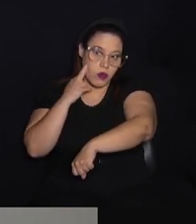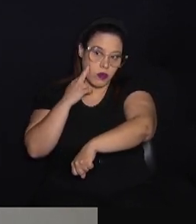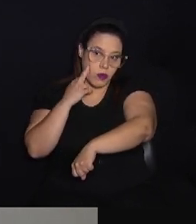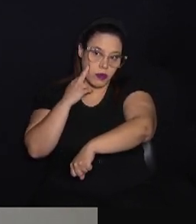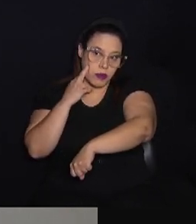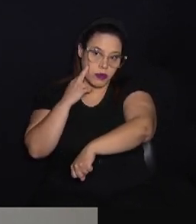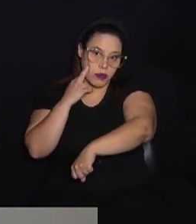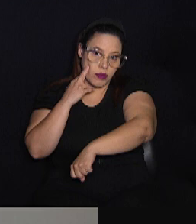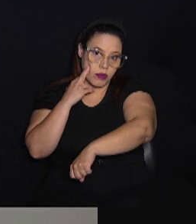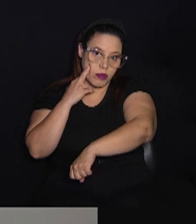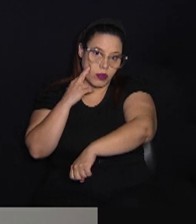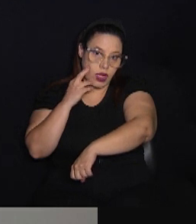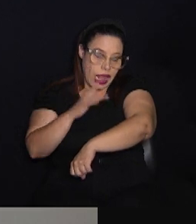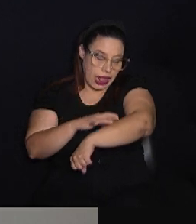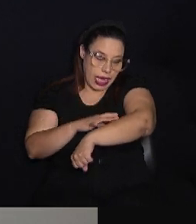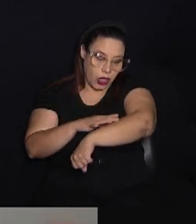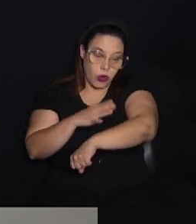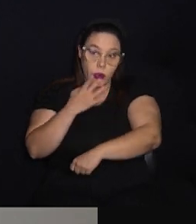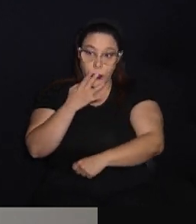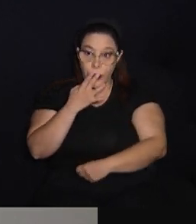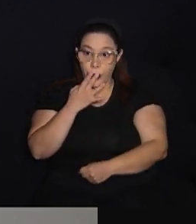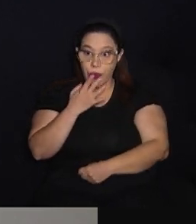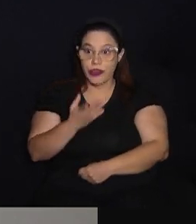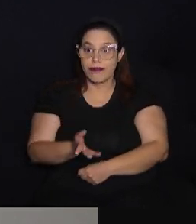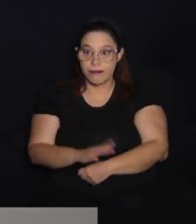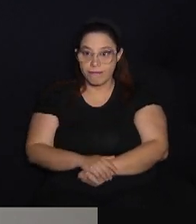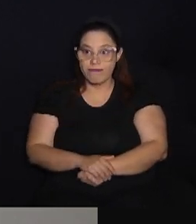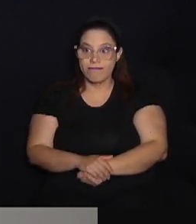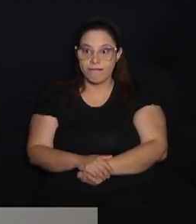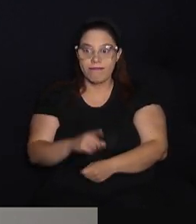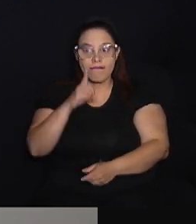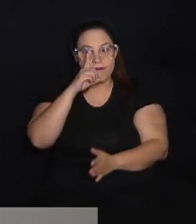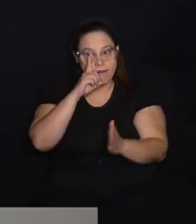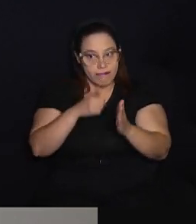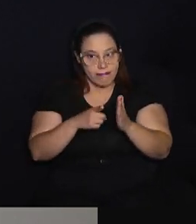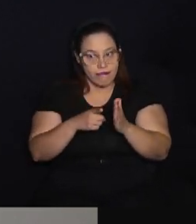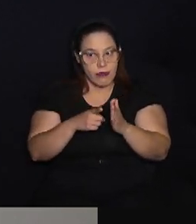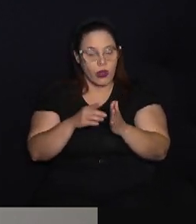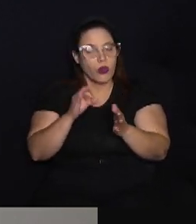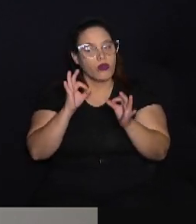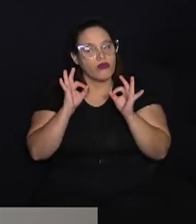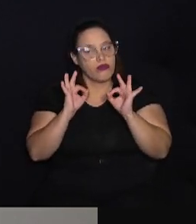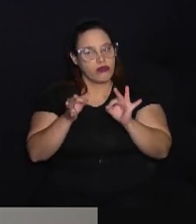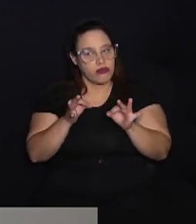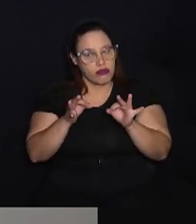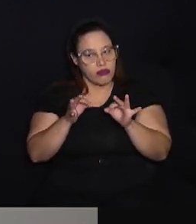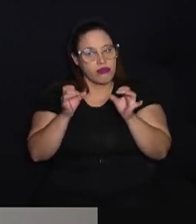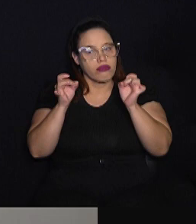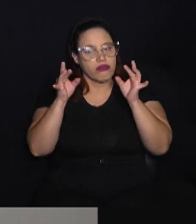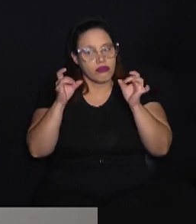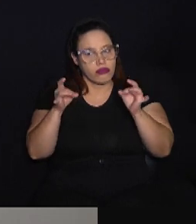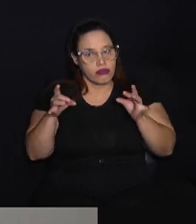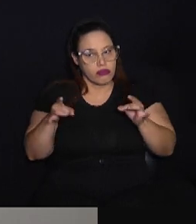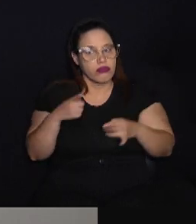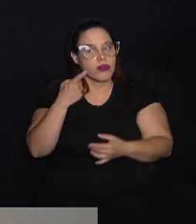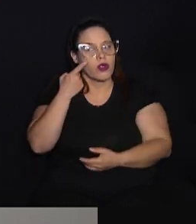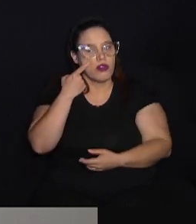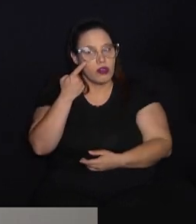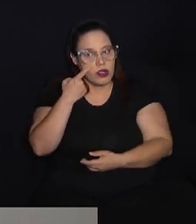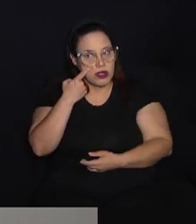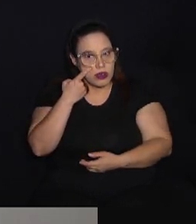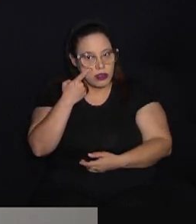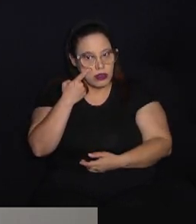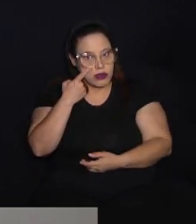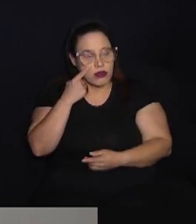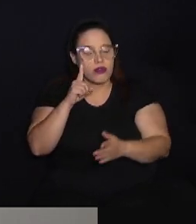lesão ela é sem cor mesmo. Então, a gente é capaz de diagnosticar, mas o ideal é que sempre o especialista veja a lesão, dê